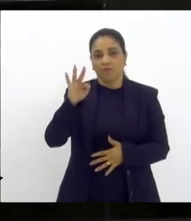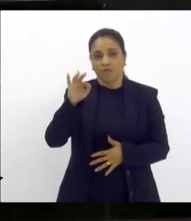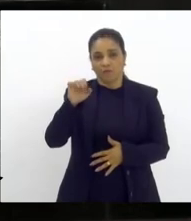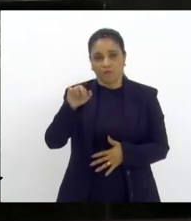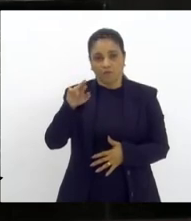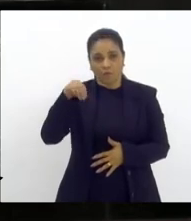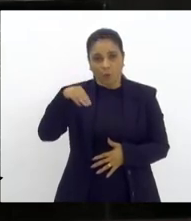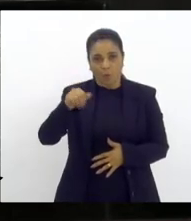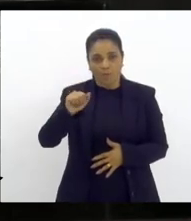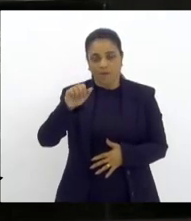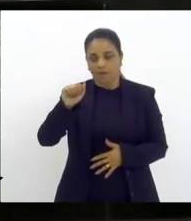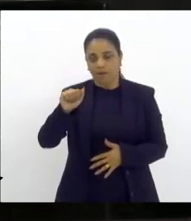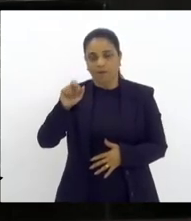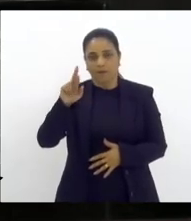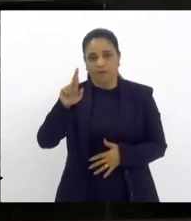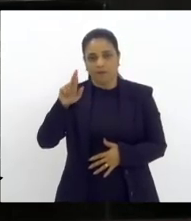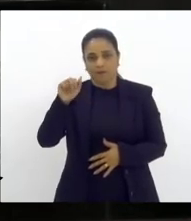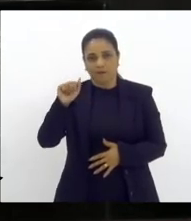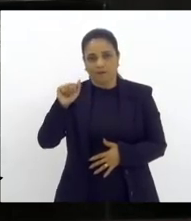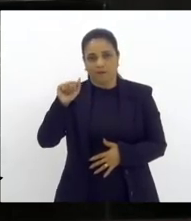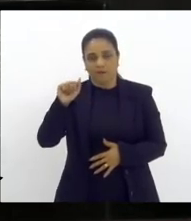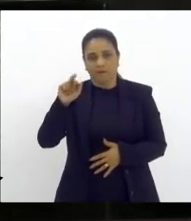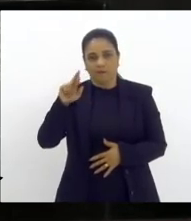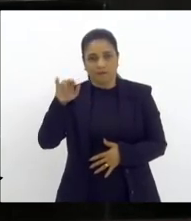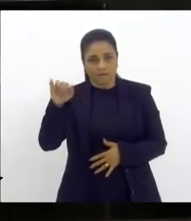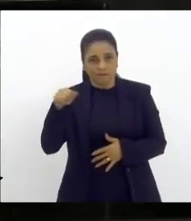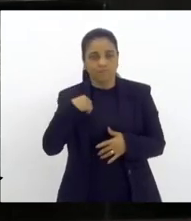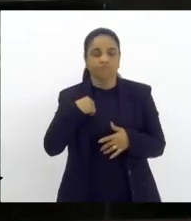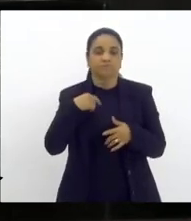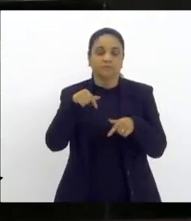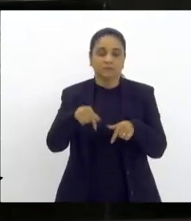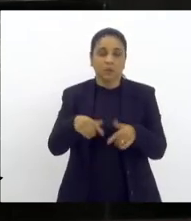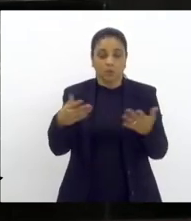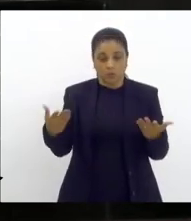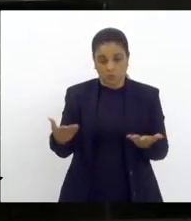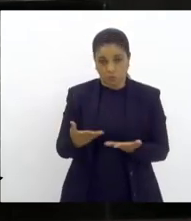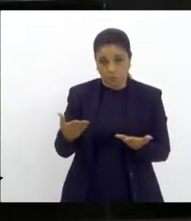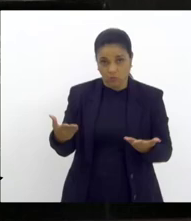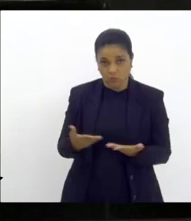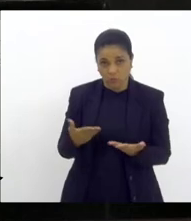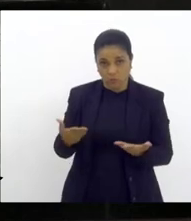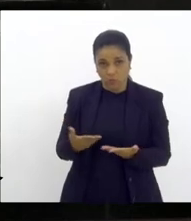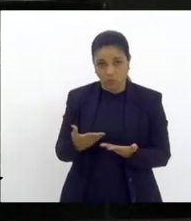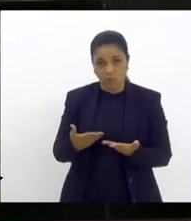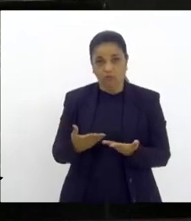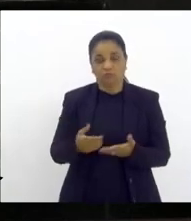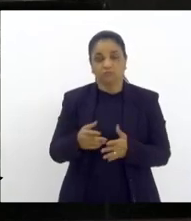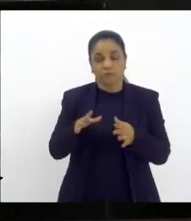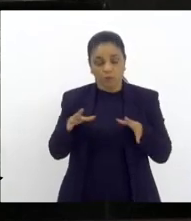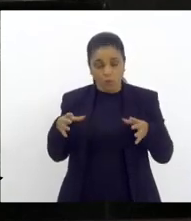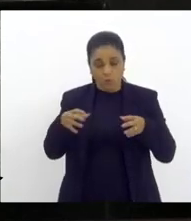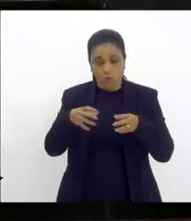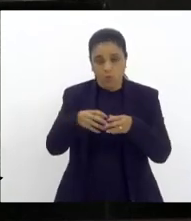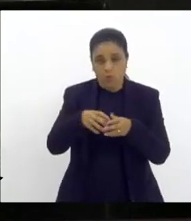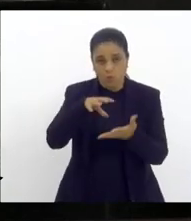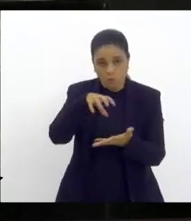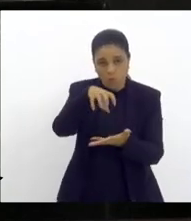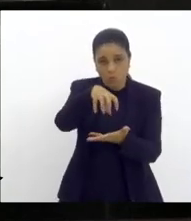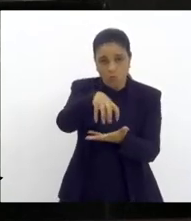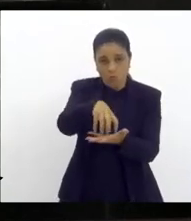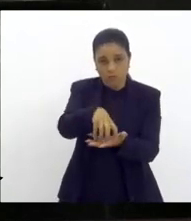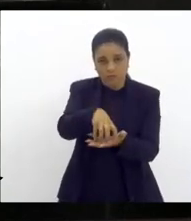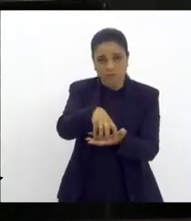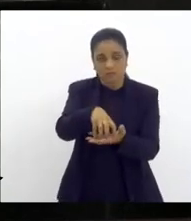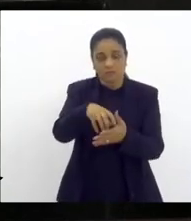profunda concentração da terra e nos dias atuais de uma profunda concentração e aumento